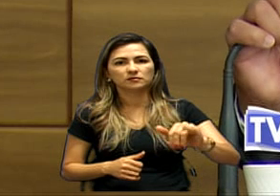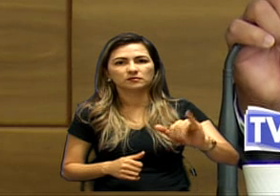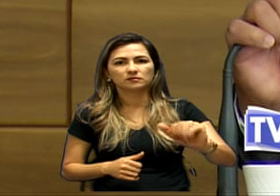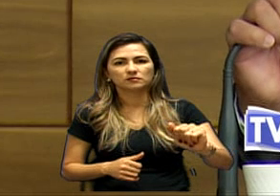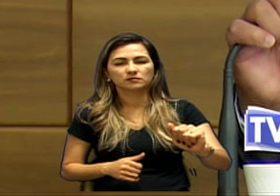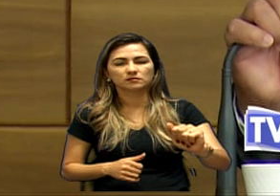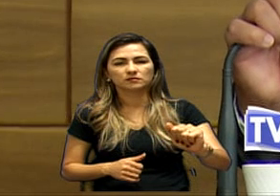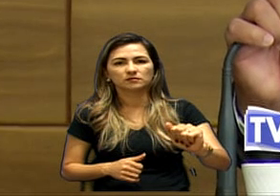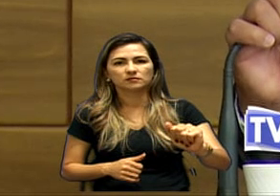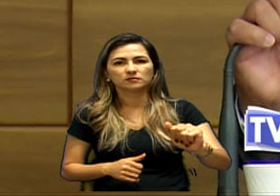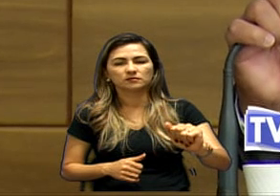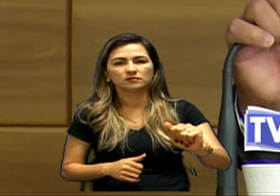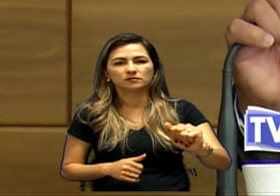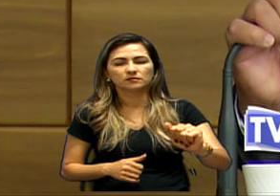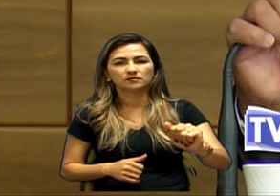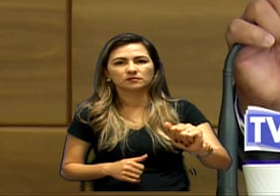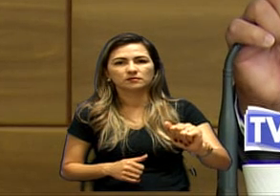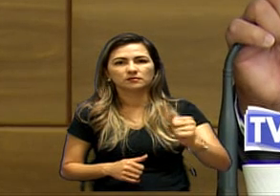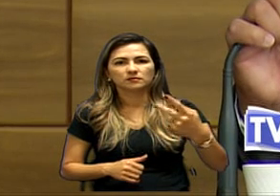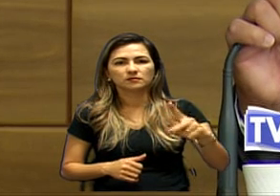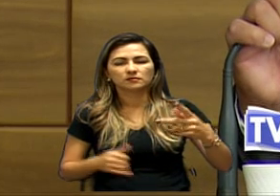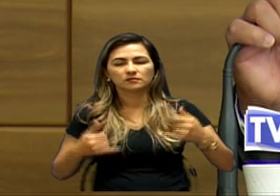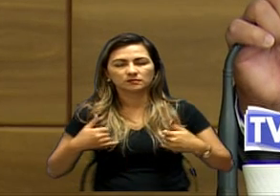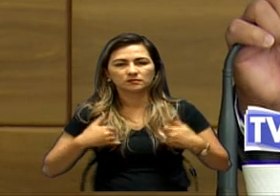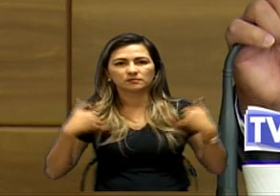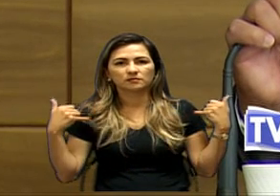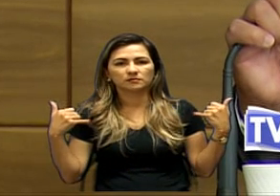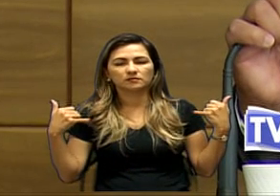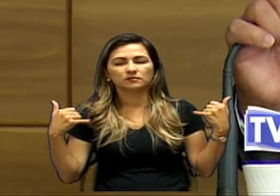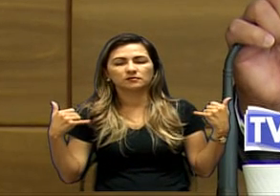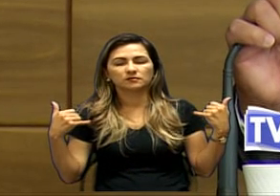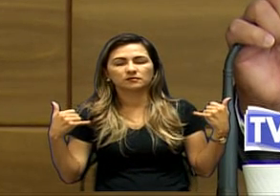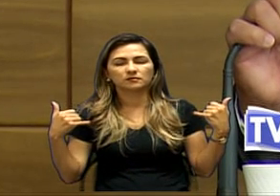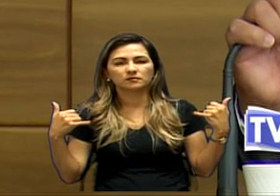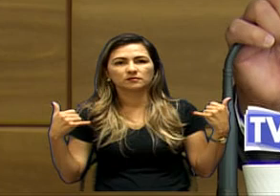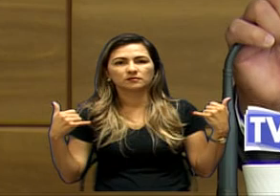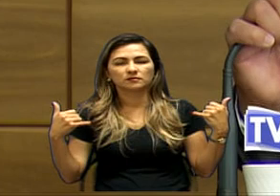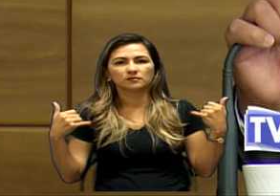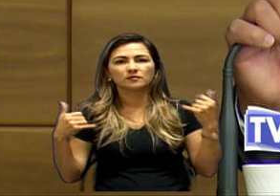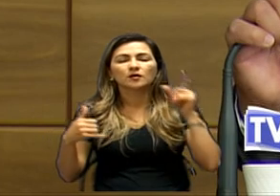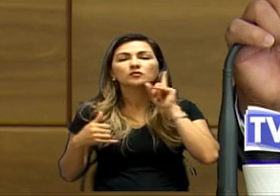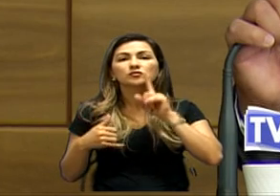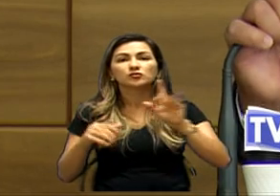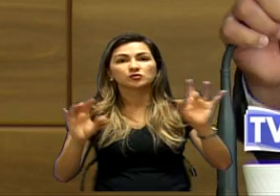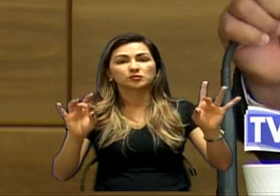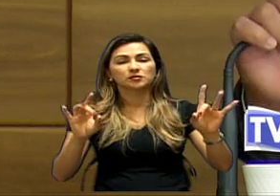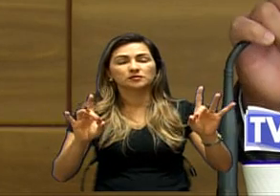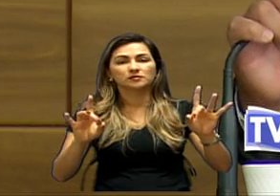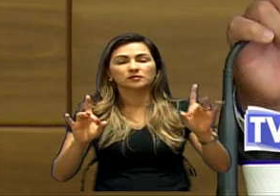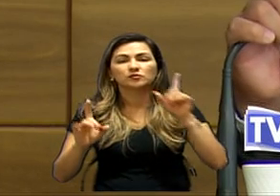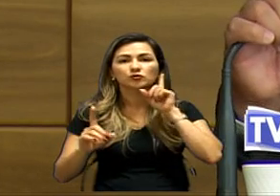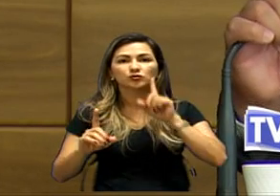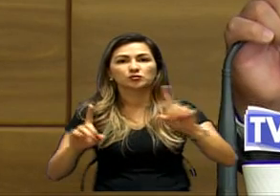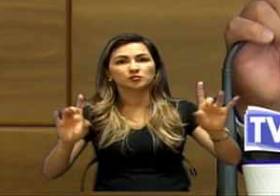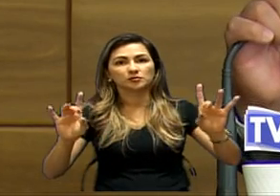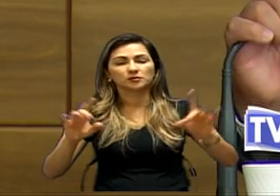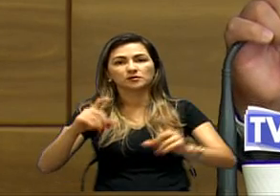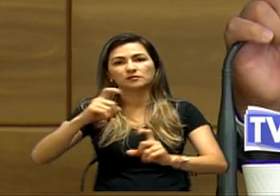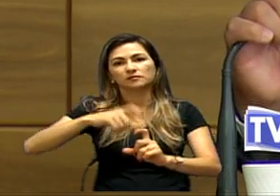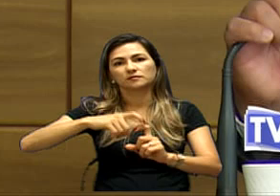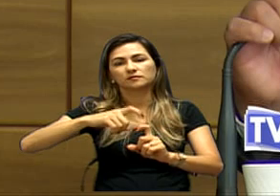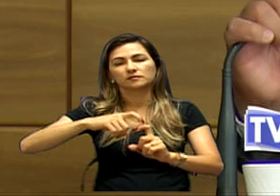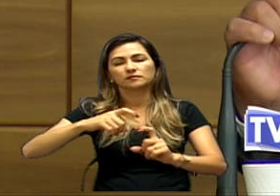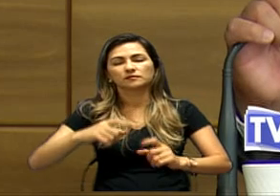Benevenuto Fontão Zorzeto, pela passagem da sua data natalícia, pelo dia do médico, comemorado dia 18 de